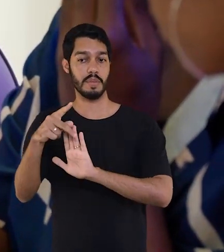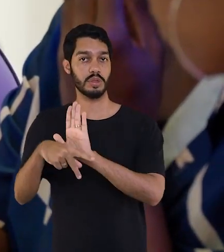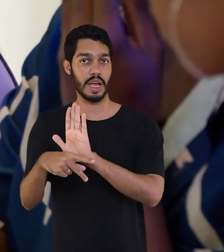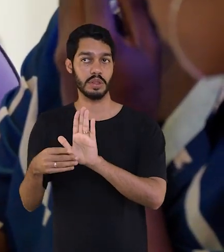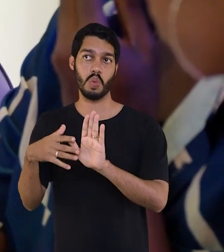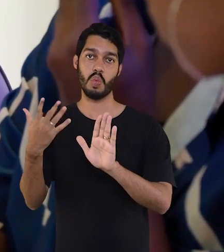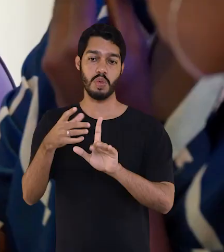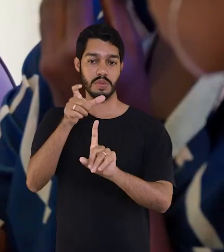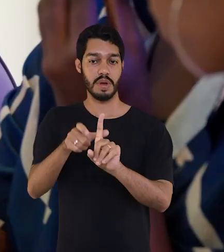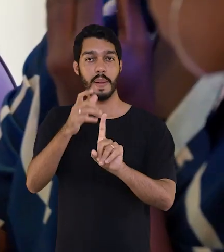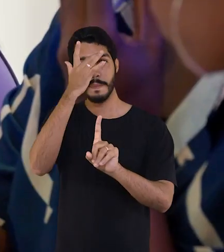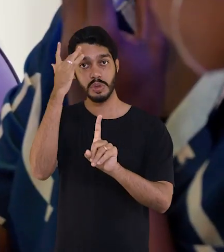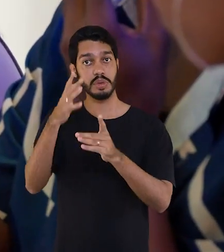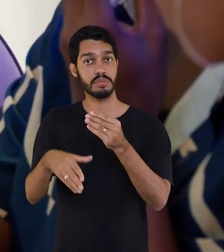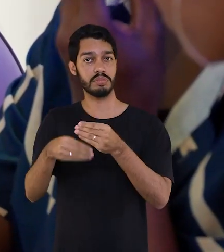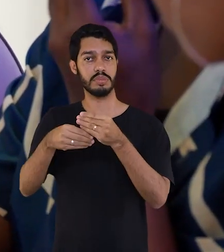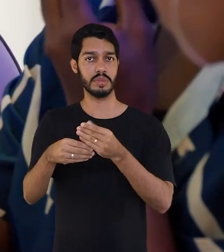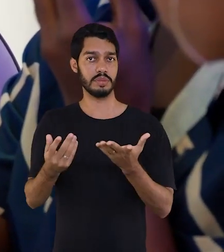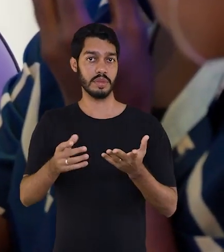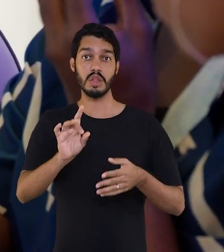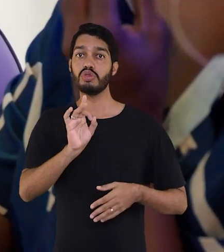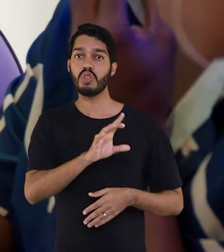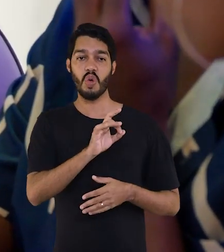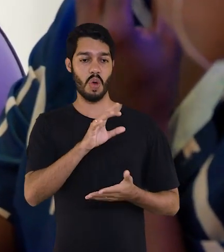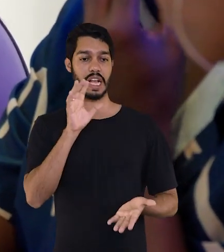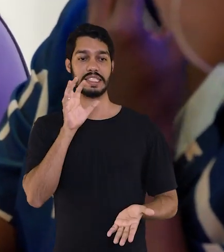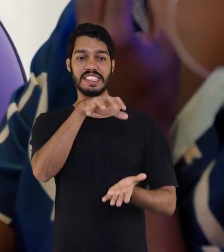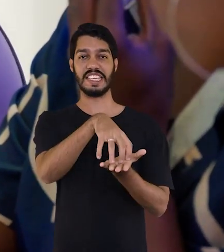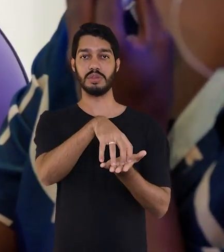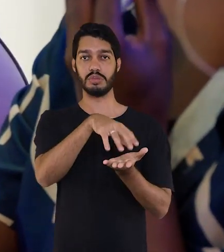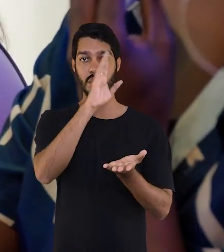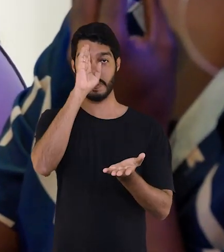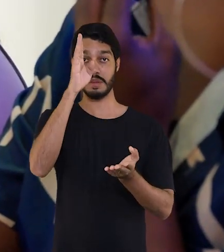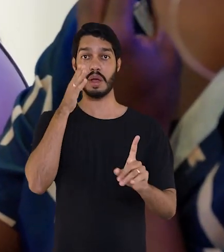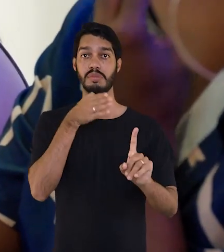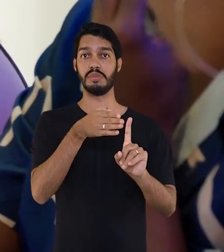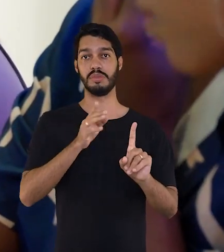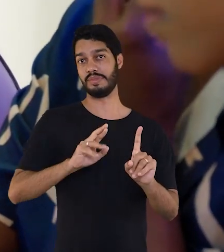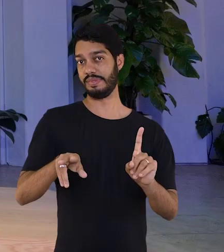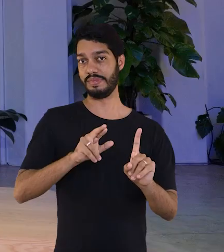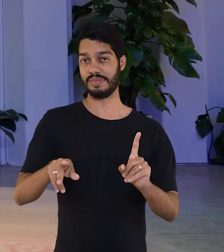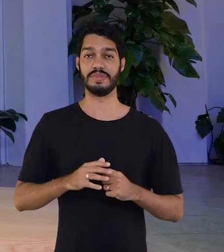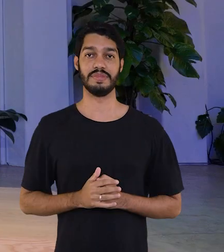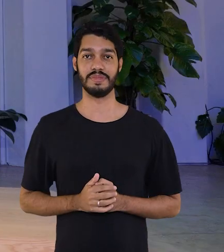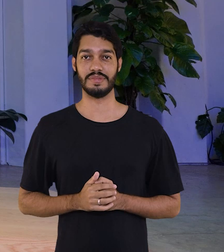complemente aquele projeto, aquela pessoa, e não seja só o centro, assim. Uhum.